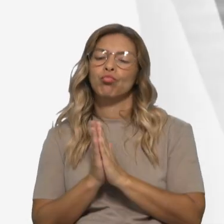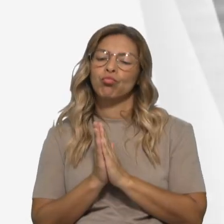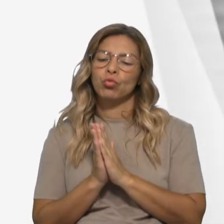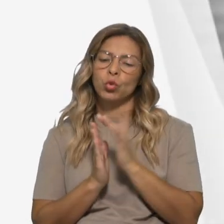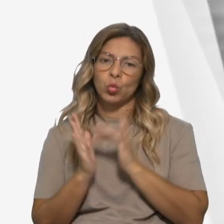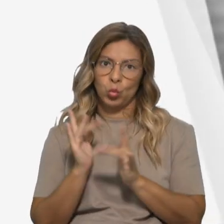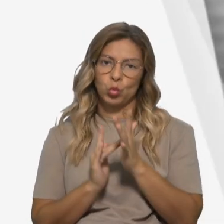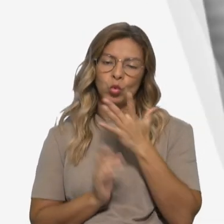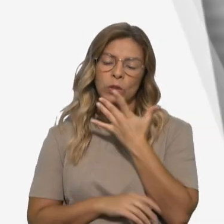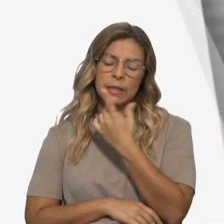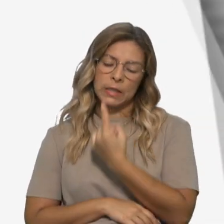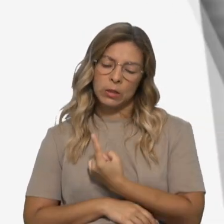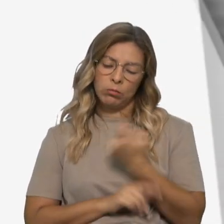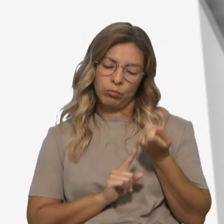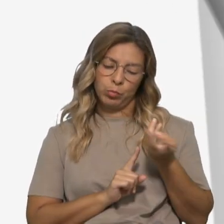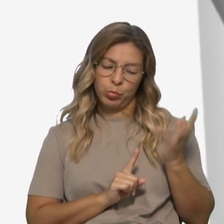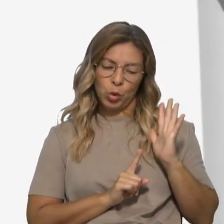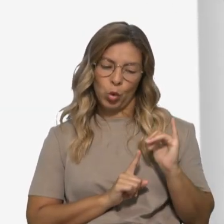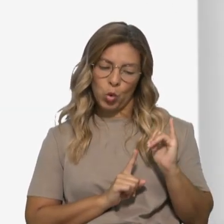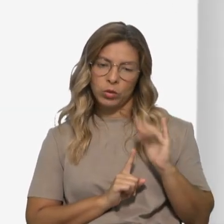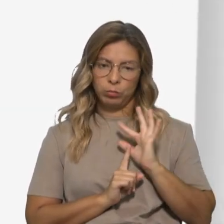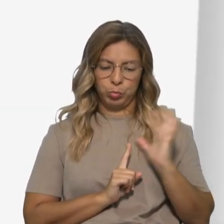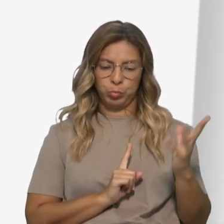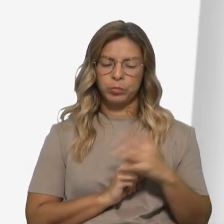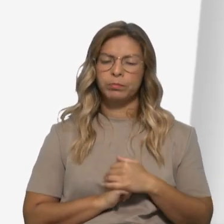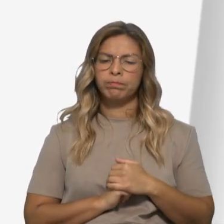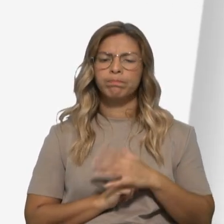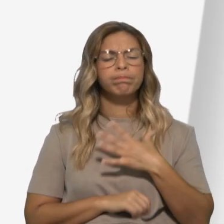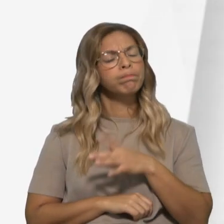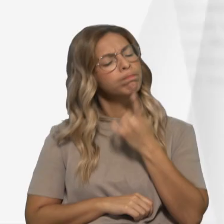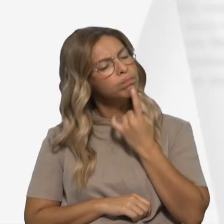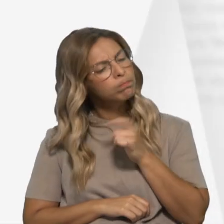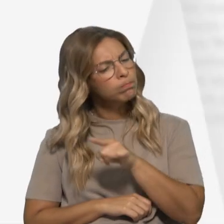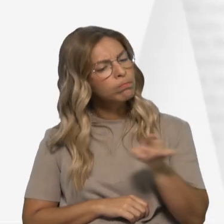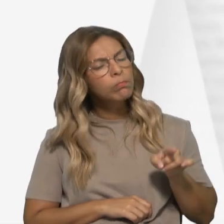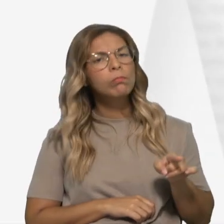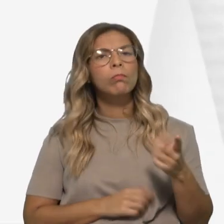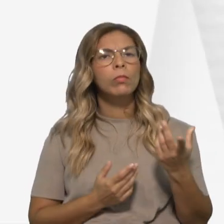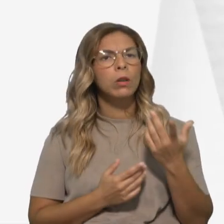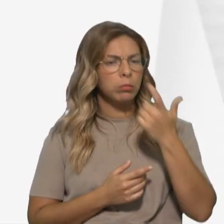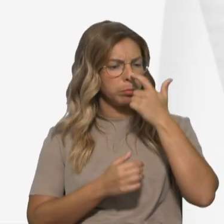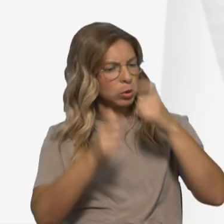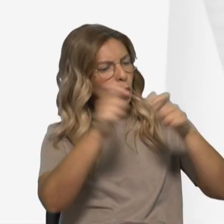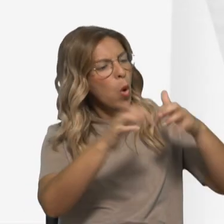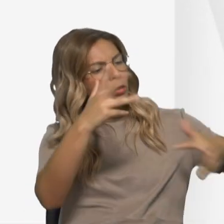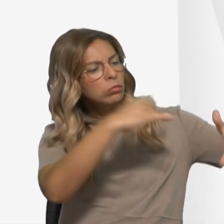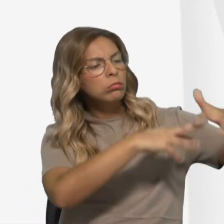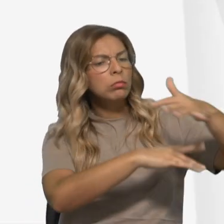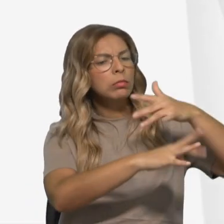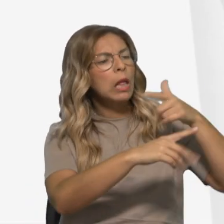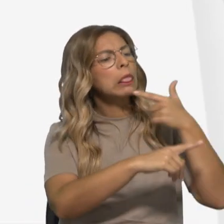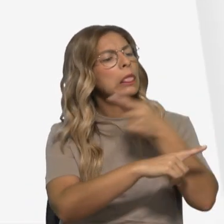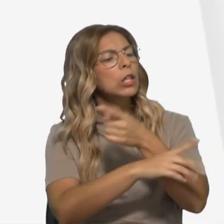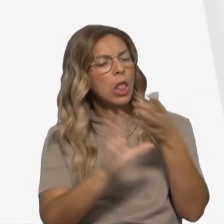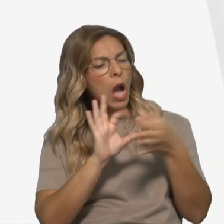com ele apenas os discípulos. Então perguntou-lhes: Quem dizem as multidões que eu sou? Eles